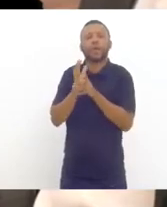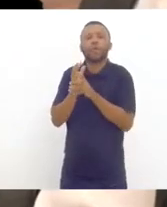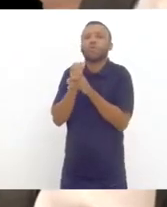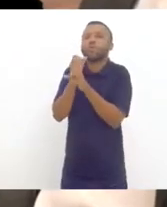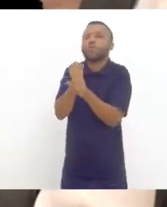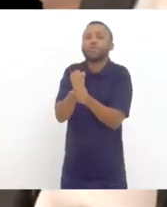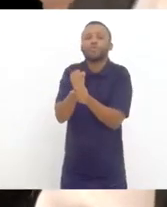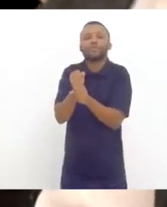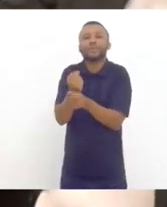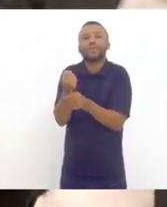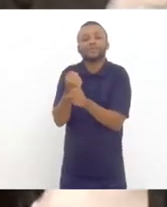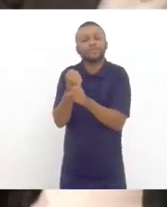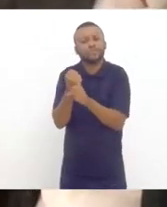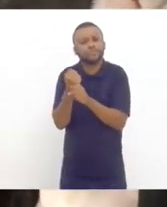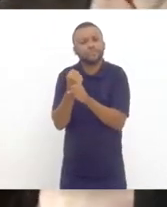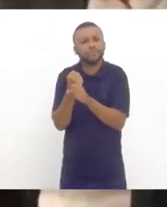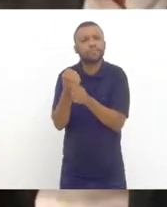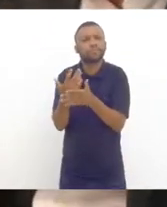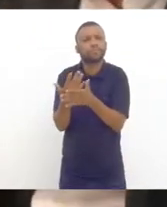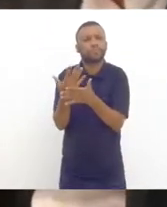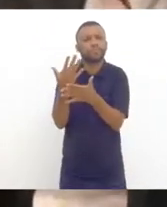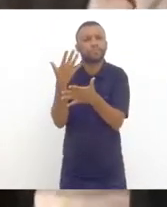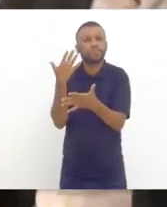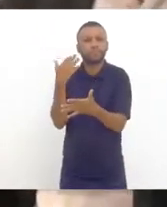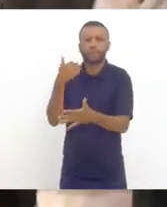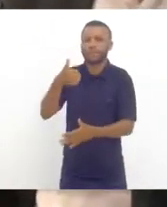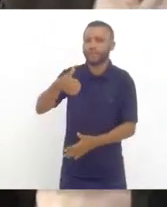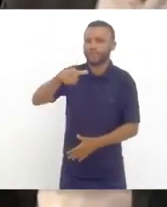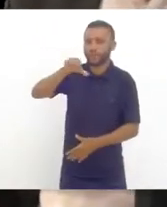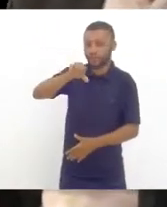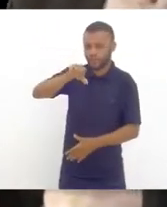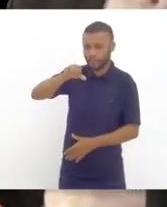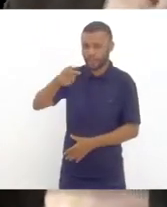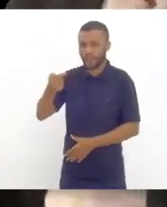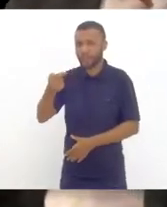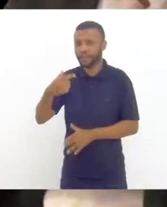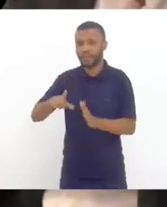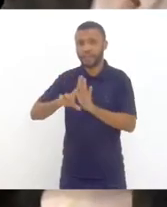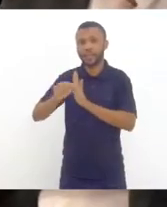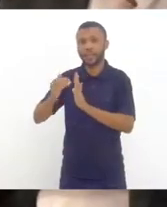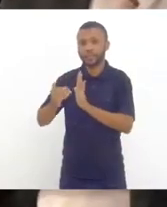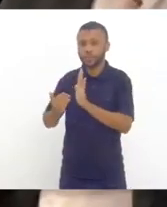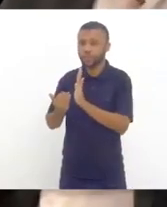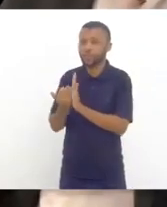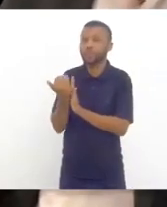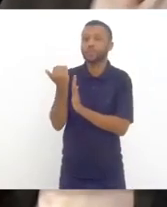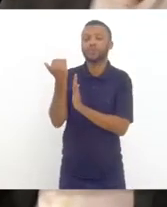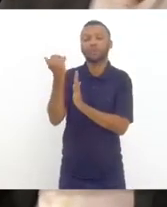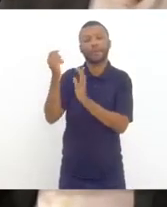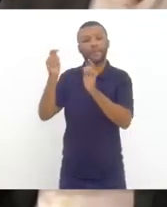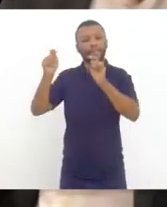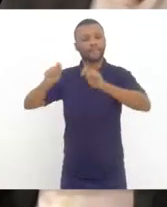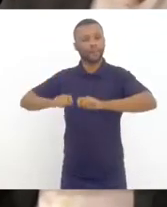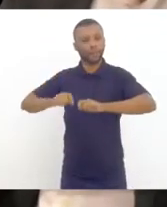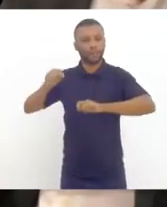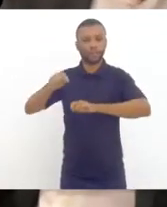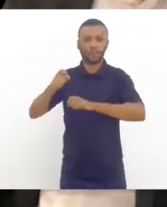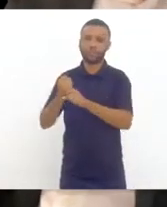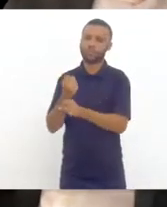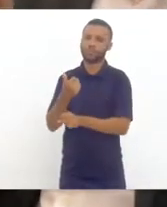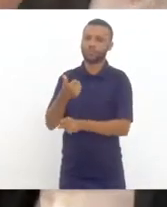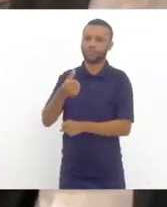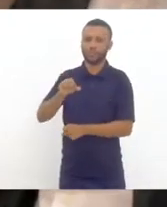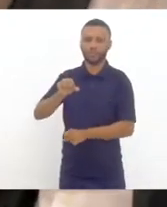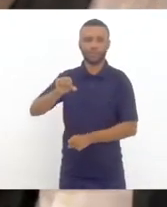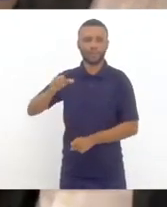2000, na verdade, desde 1997, porque essa lei entrou em vigor em 97, deputado.